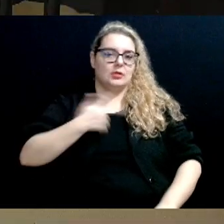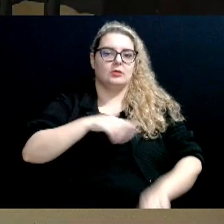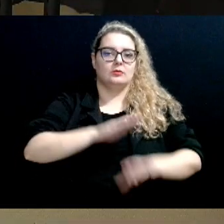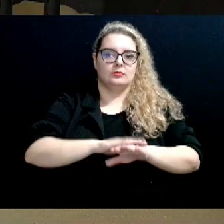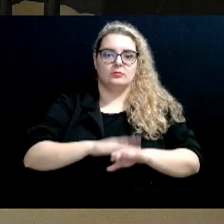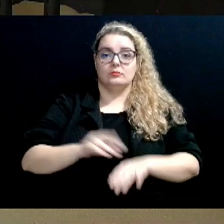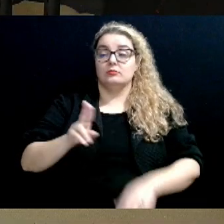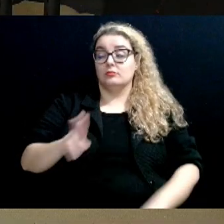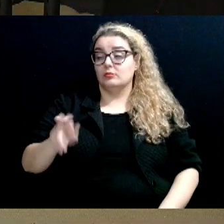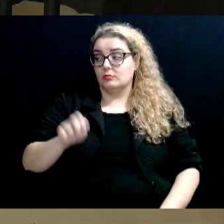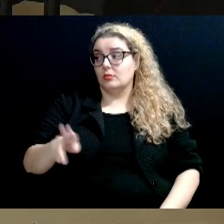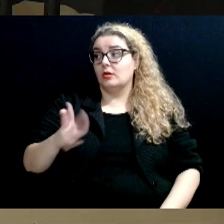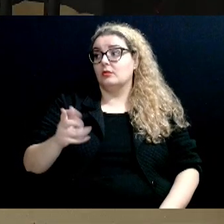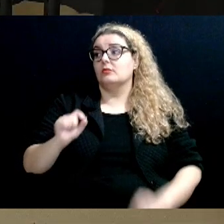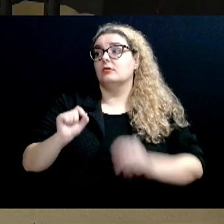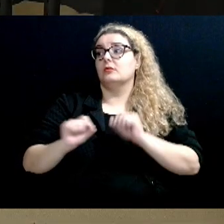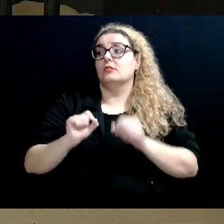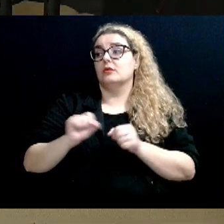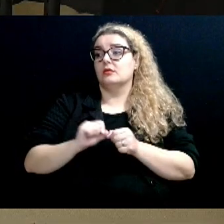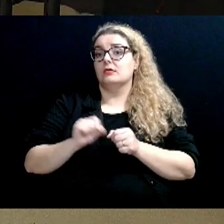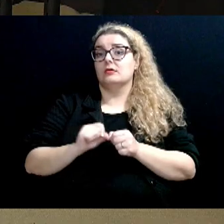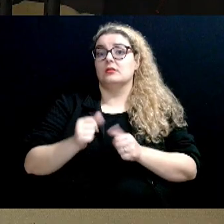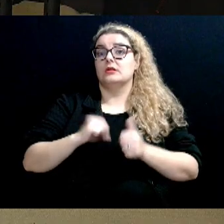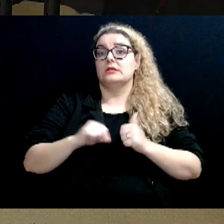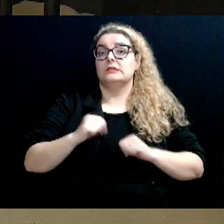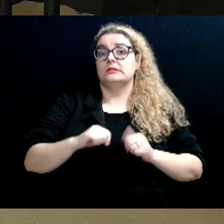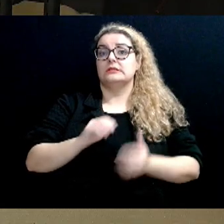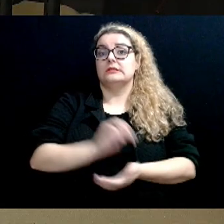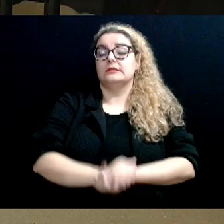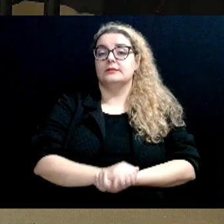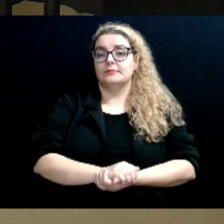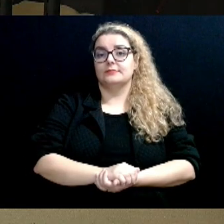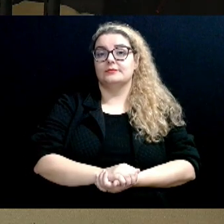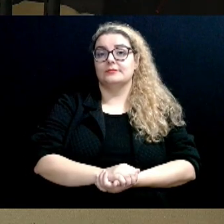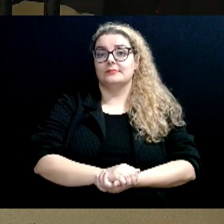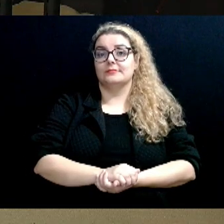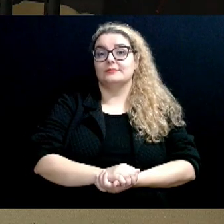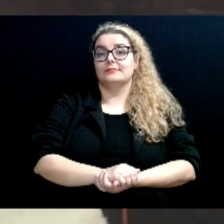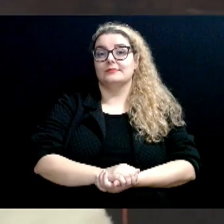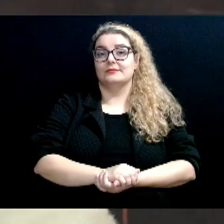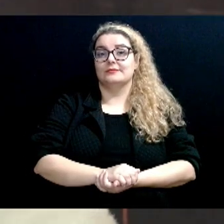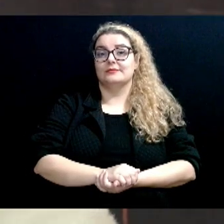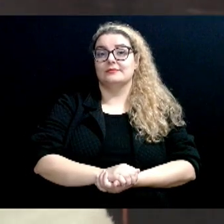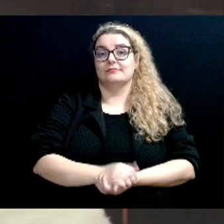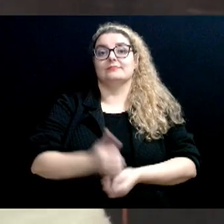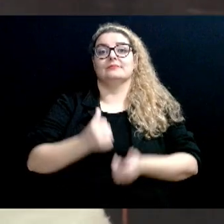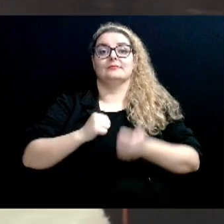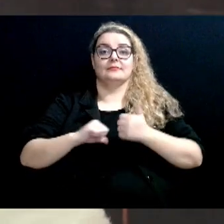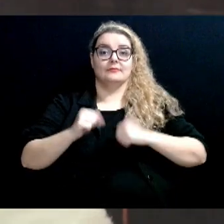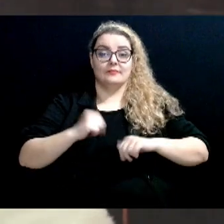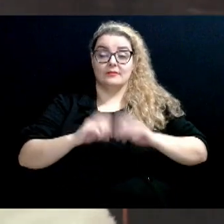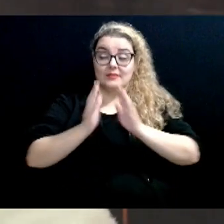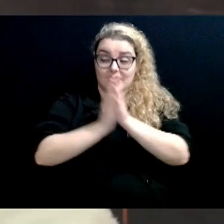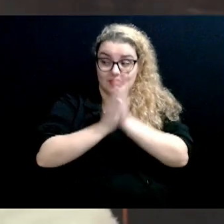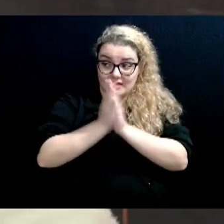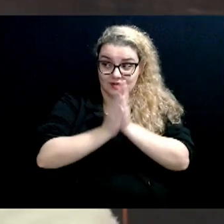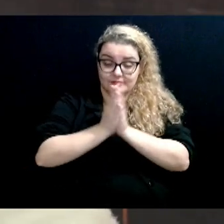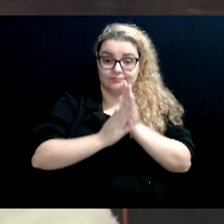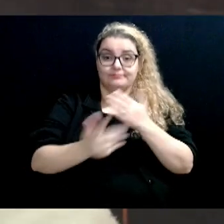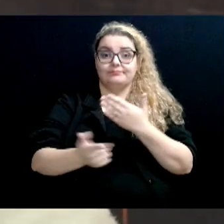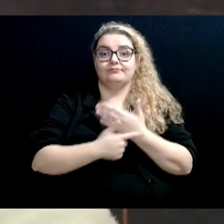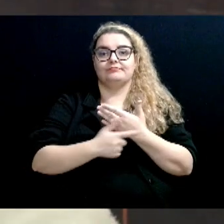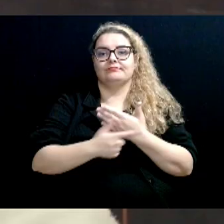faz o que com essa ansiedade, cara? A ansiedade, ela tem um papel fundamental para atrapalhar o